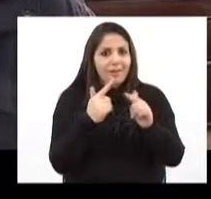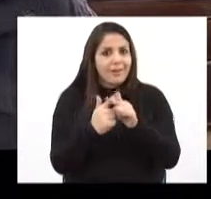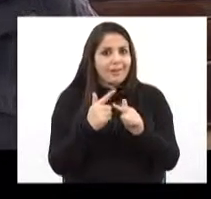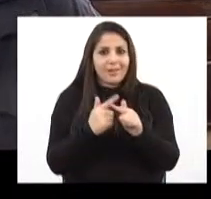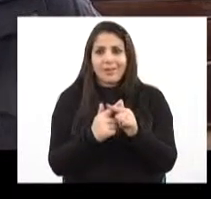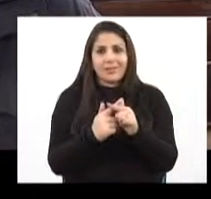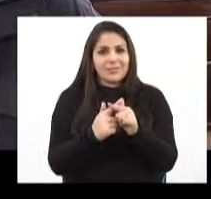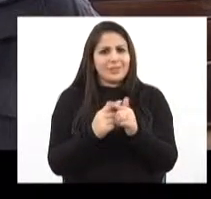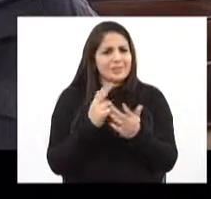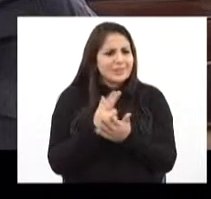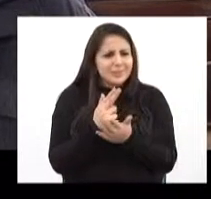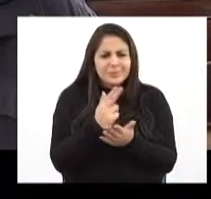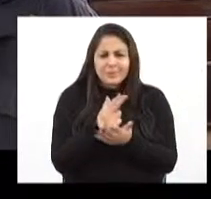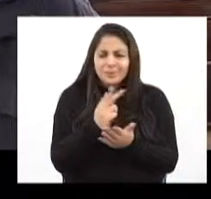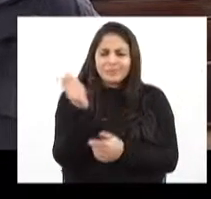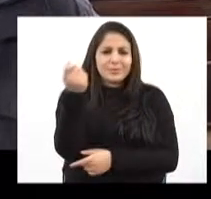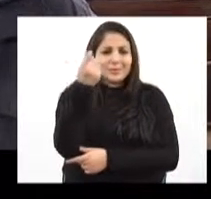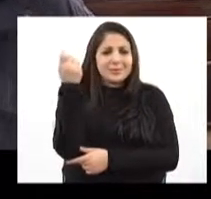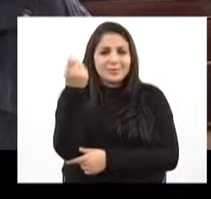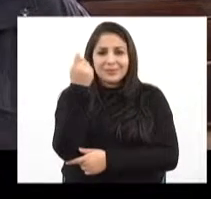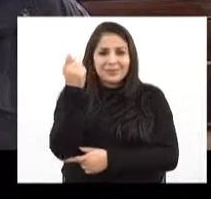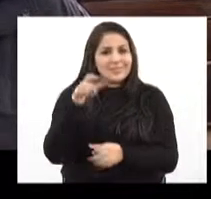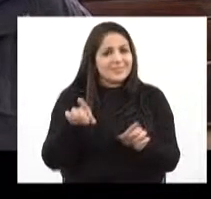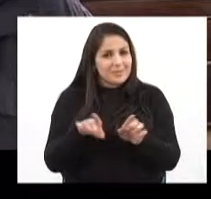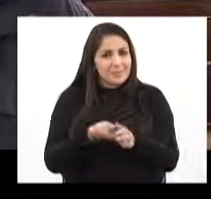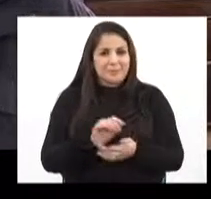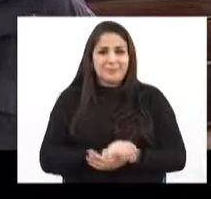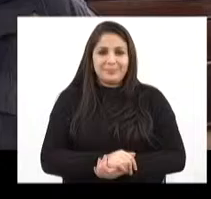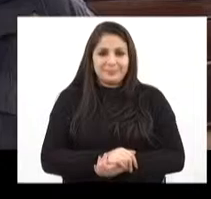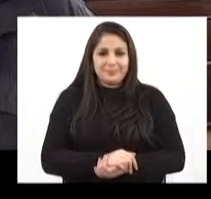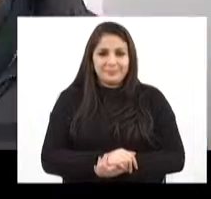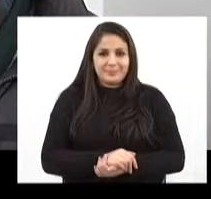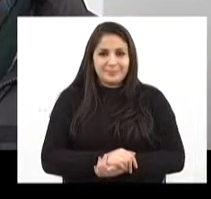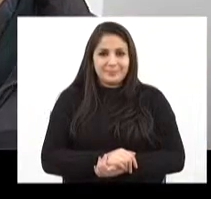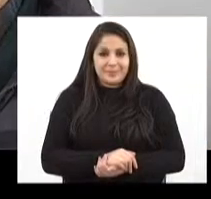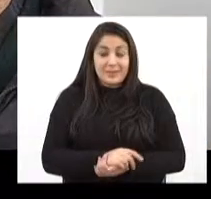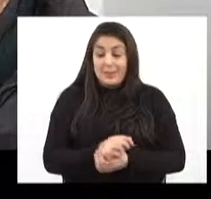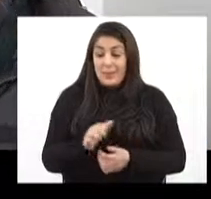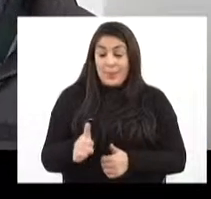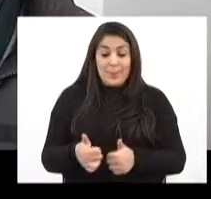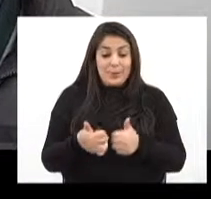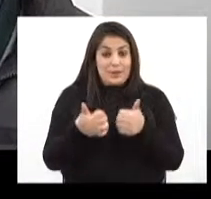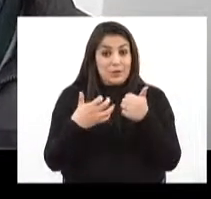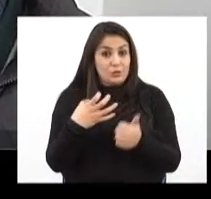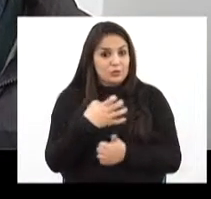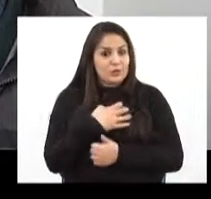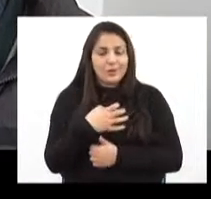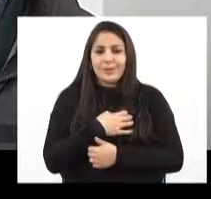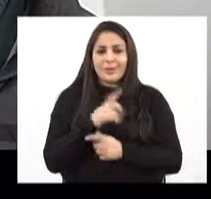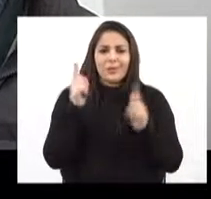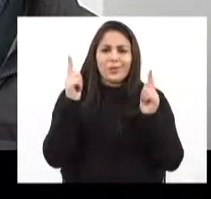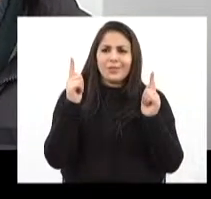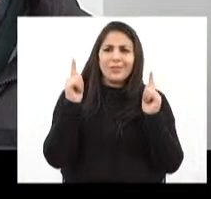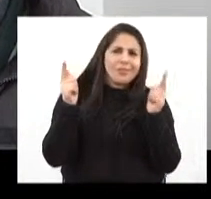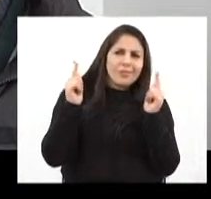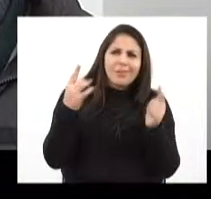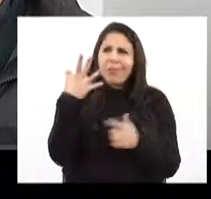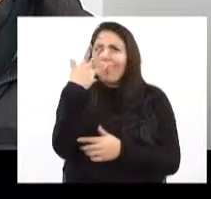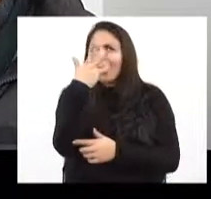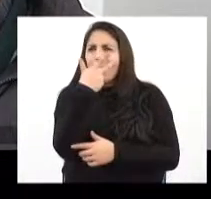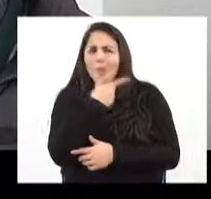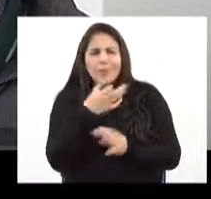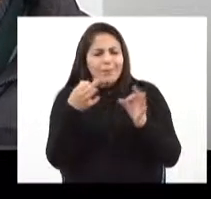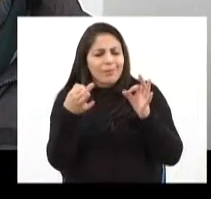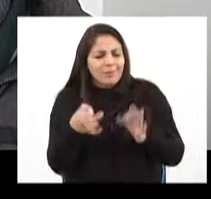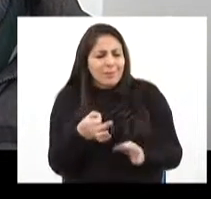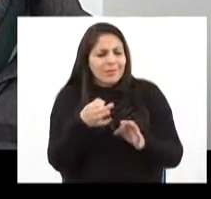CTG, Sinuelo da Fé. Era o tempo dele. A melhor forma de diversão, bonita,